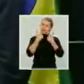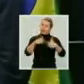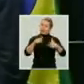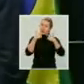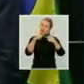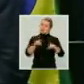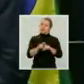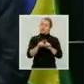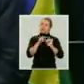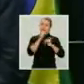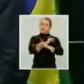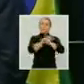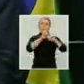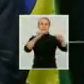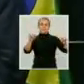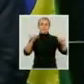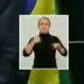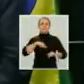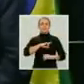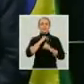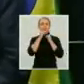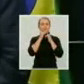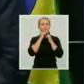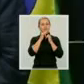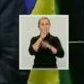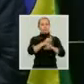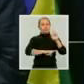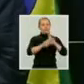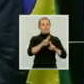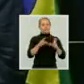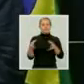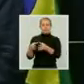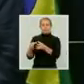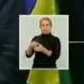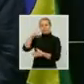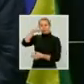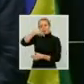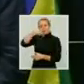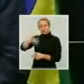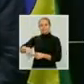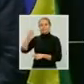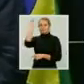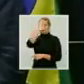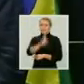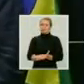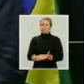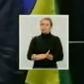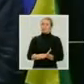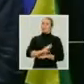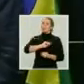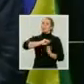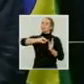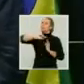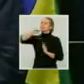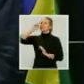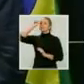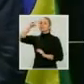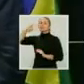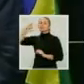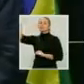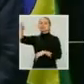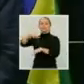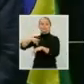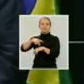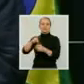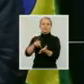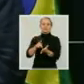mensagens que nós estamos usando com a turma da Mônica no Brasil. Estamos exportando isso? Estamos exportando. Não é uma coisa